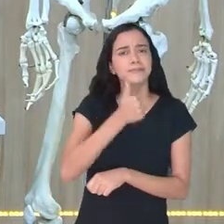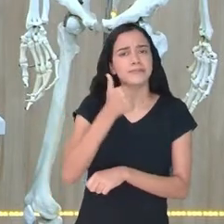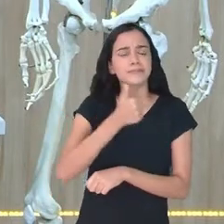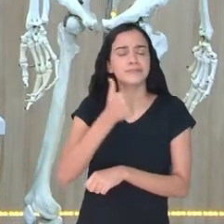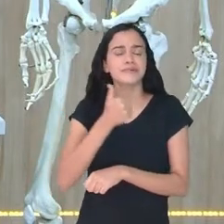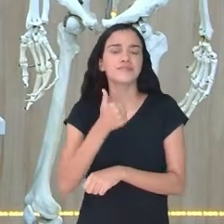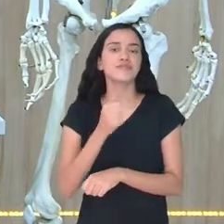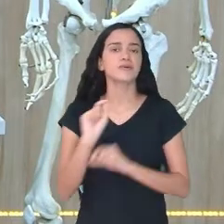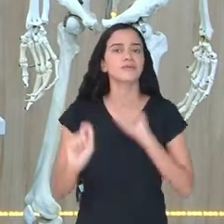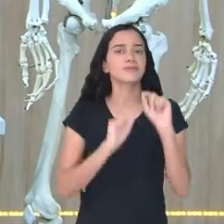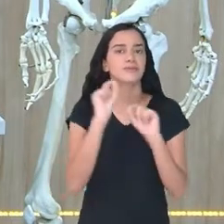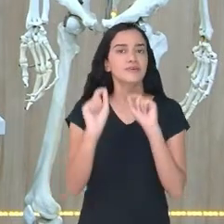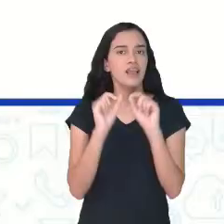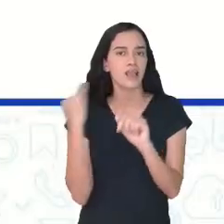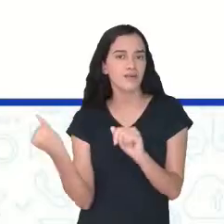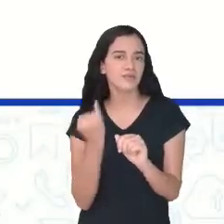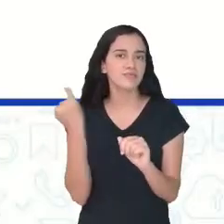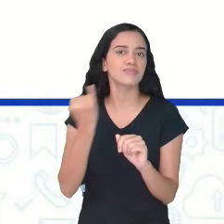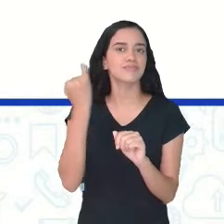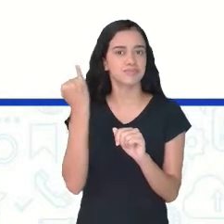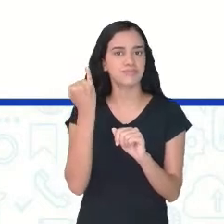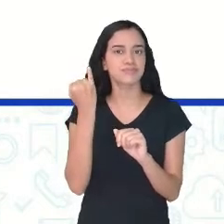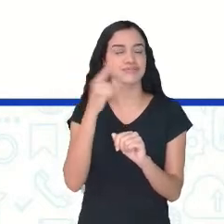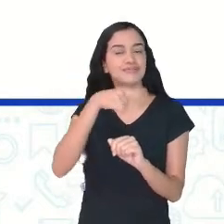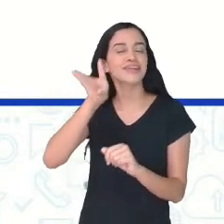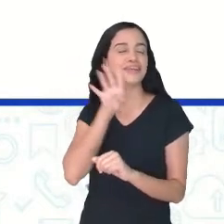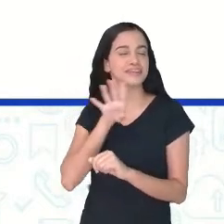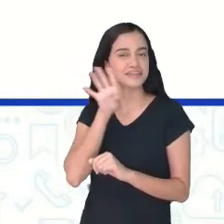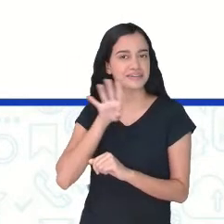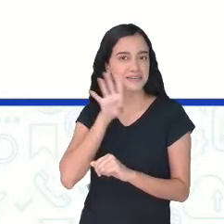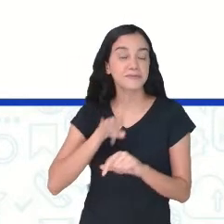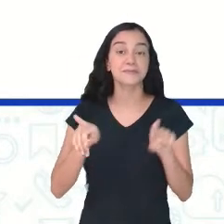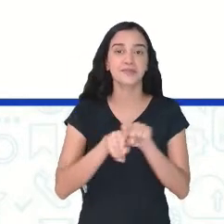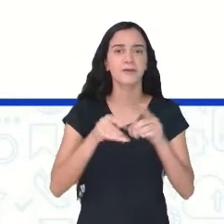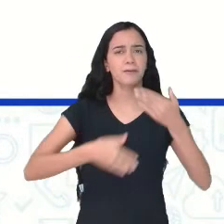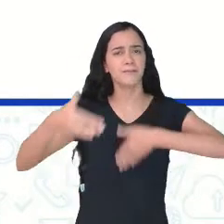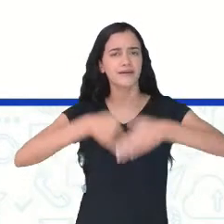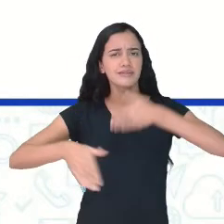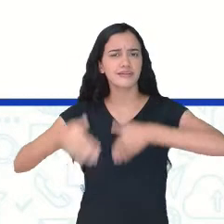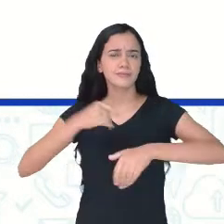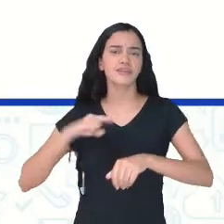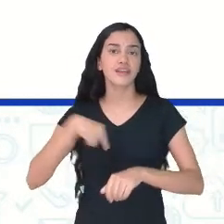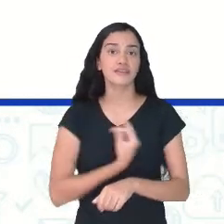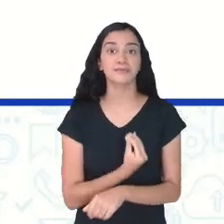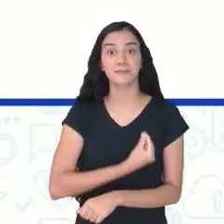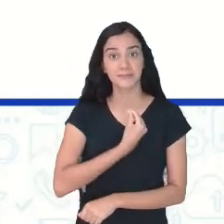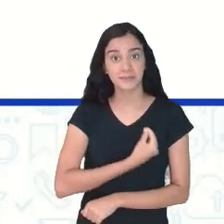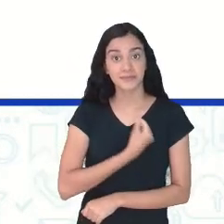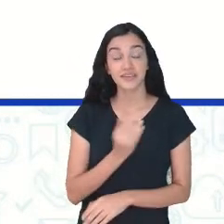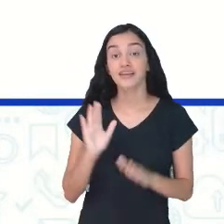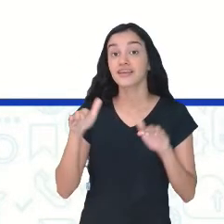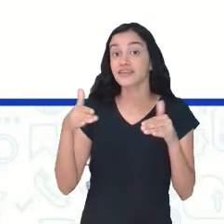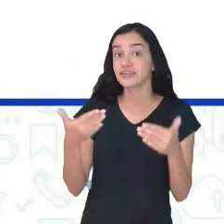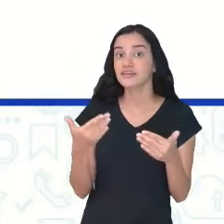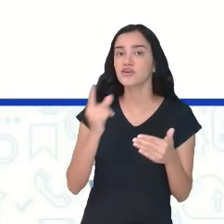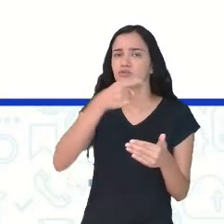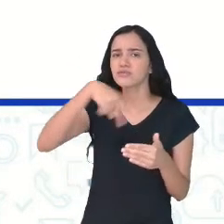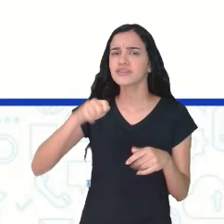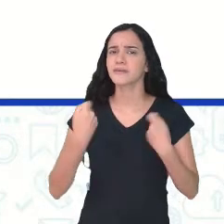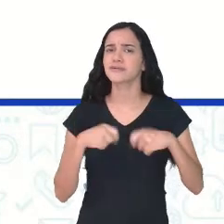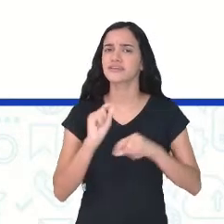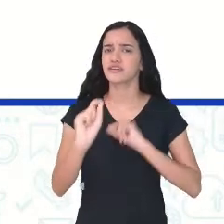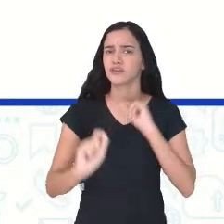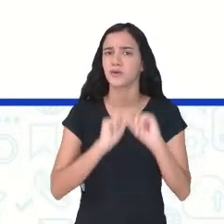de dizer é muito importante e é muito legal, pessoal, participar da nossa aula ao vivo. Então, para isso, vocês